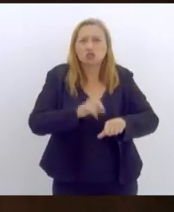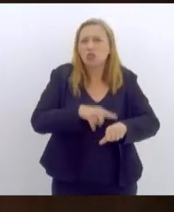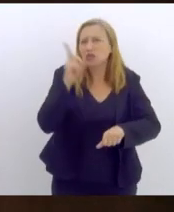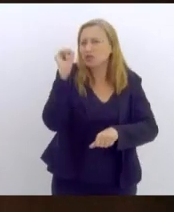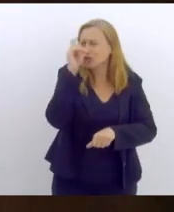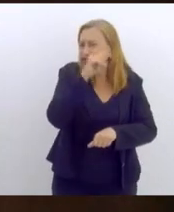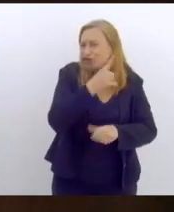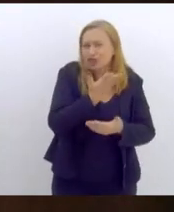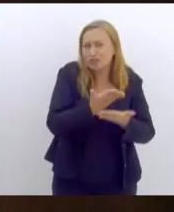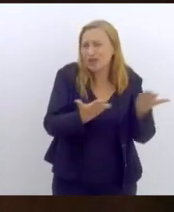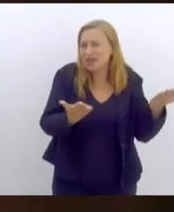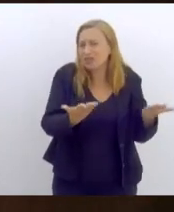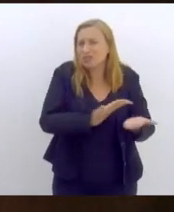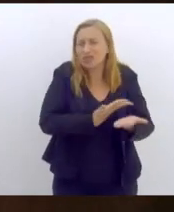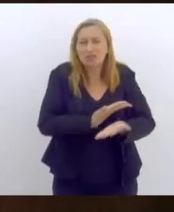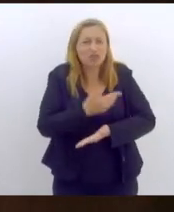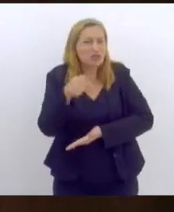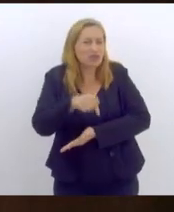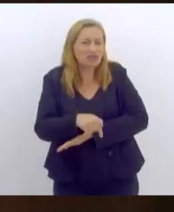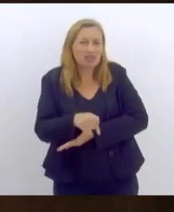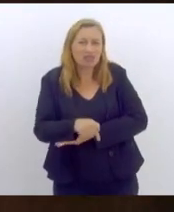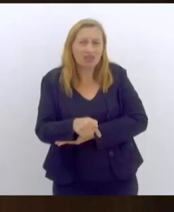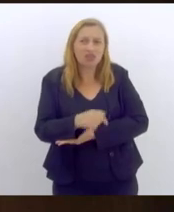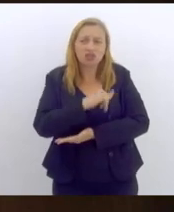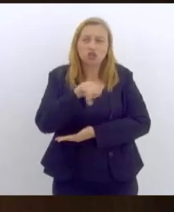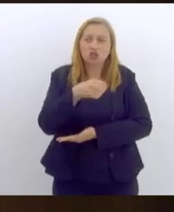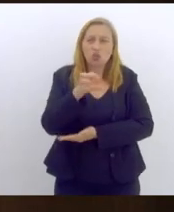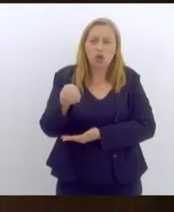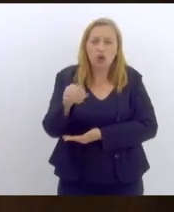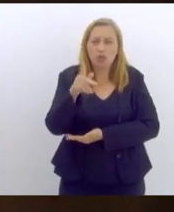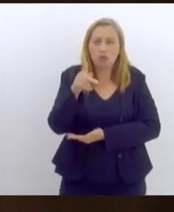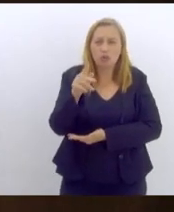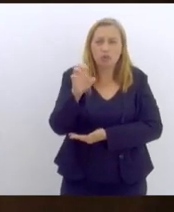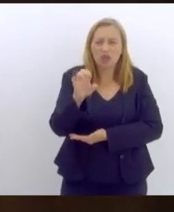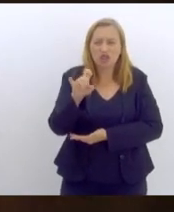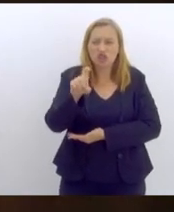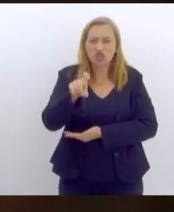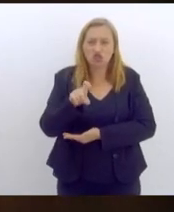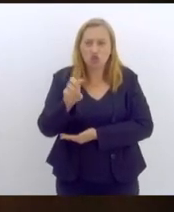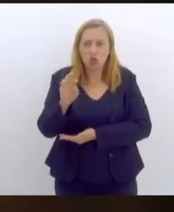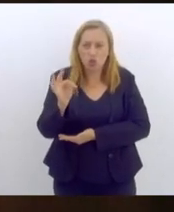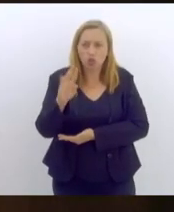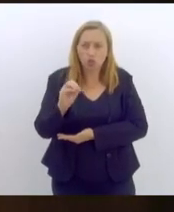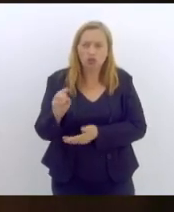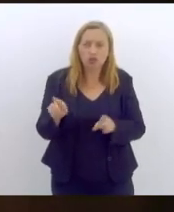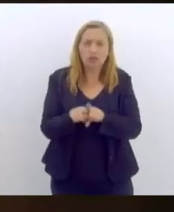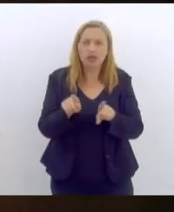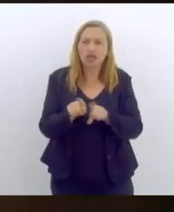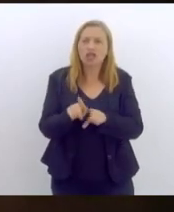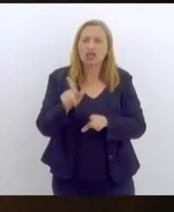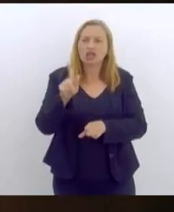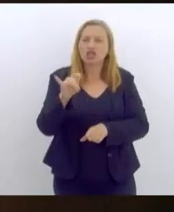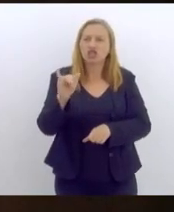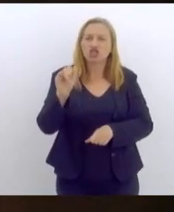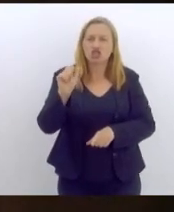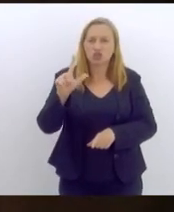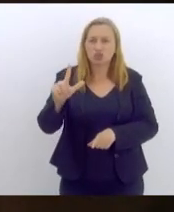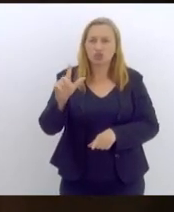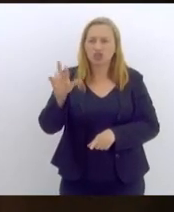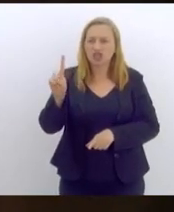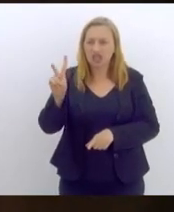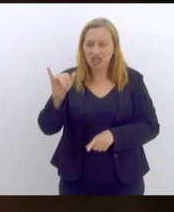dor, perdemos companheiros aqui, o seu João Peixoto, o nosso amigo Gil Viana, mas